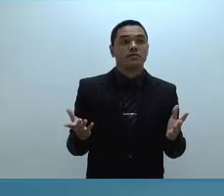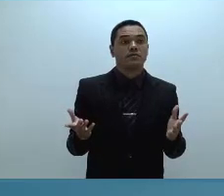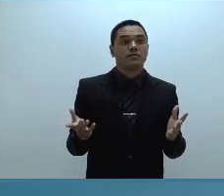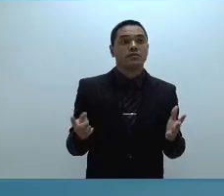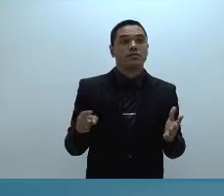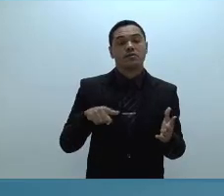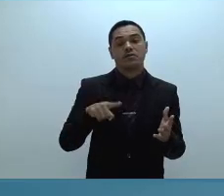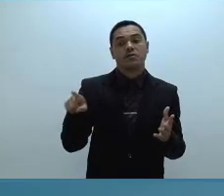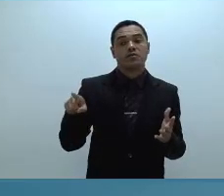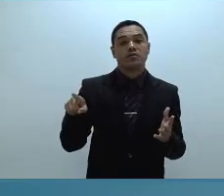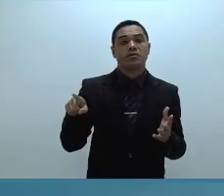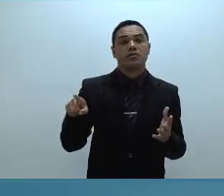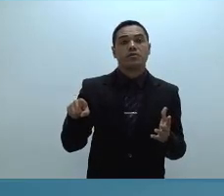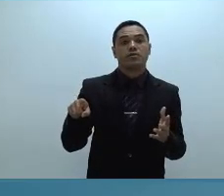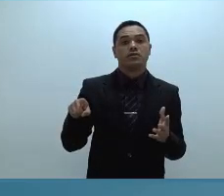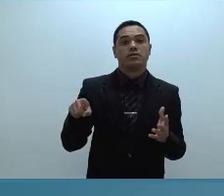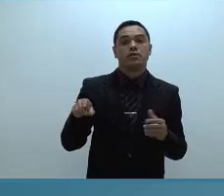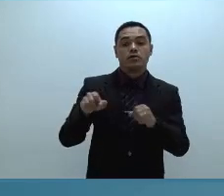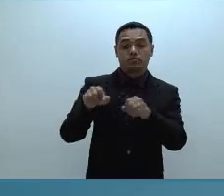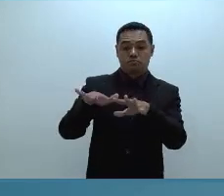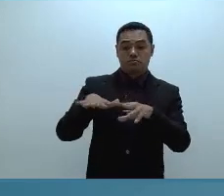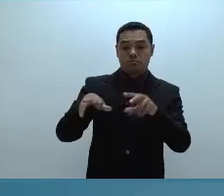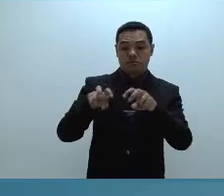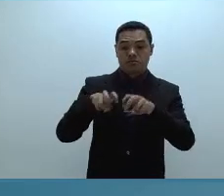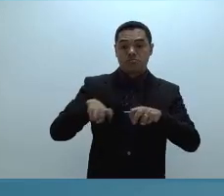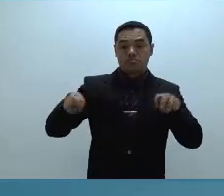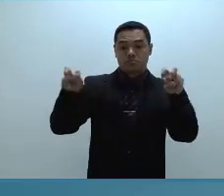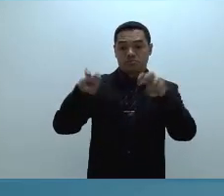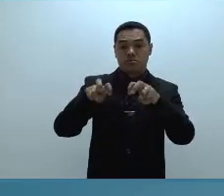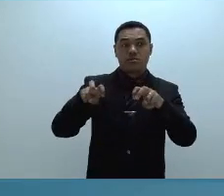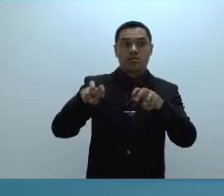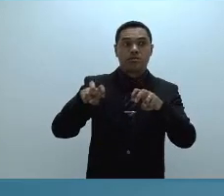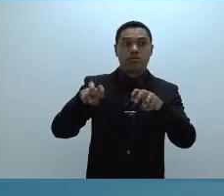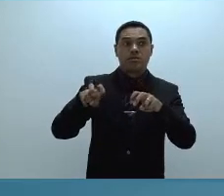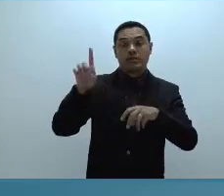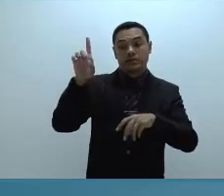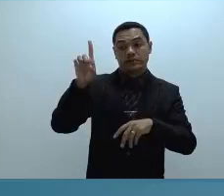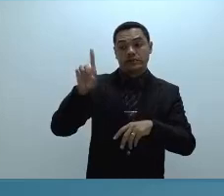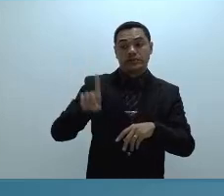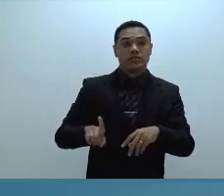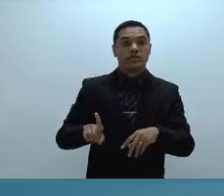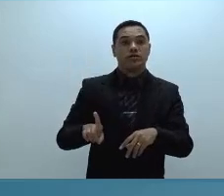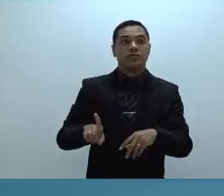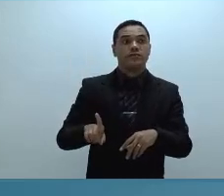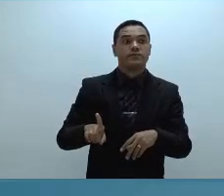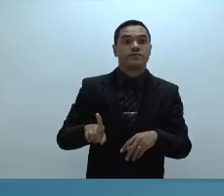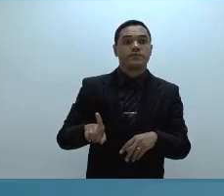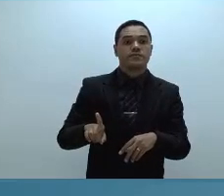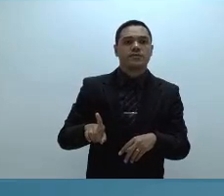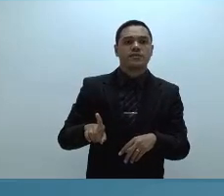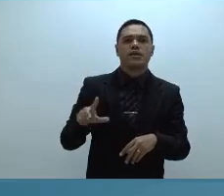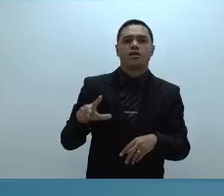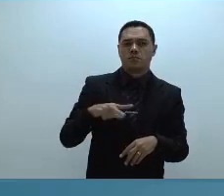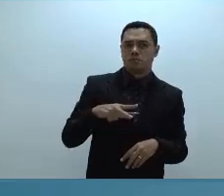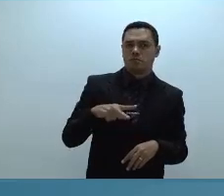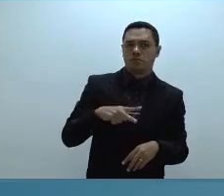do ator de direito público, né? Não, do Estado. Isso é o